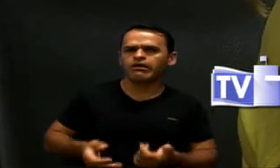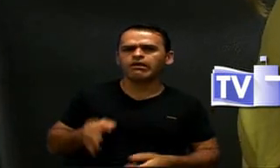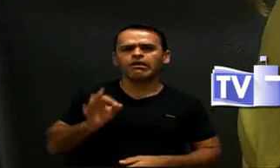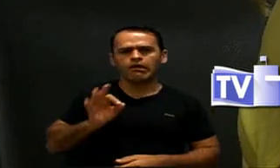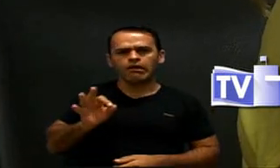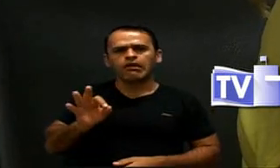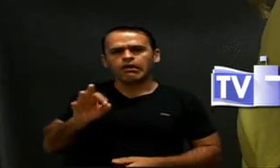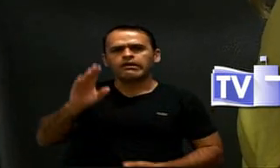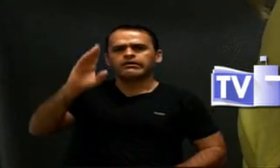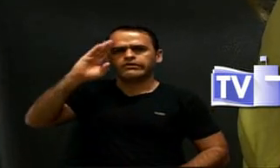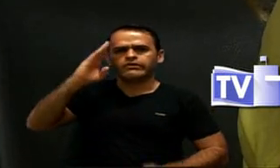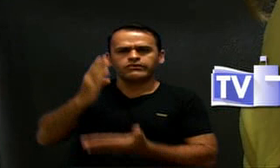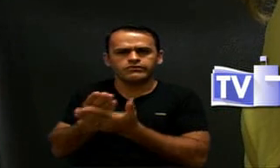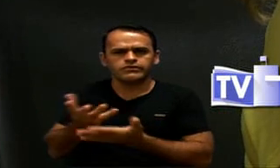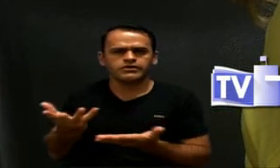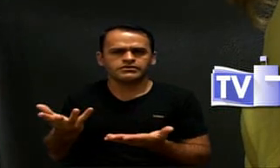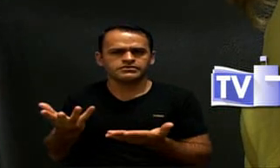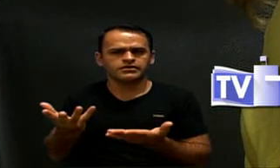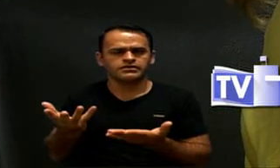ninguém